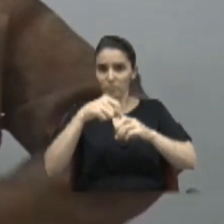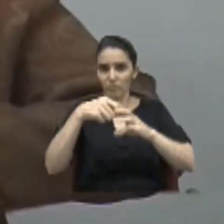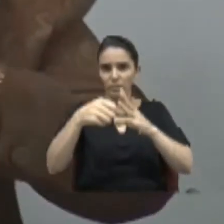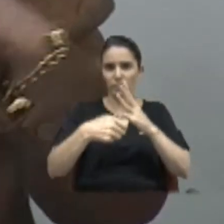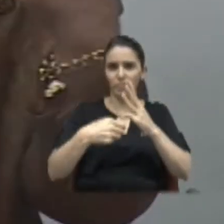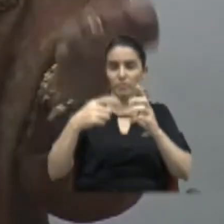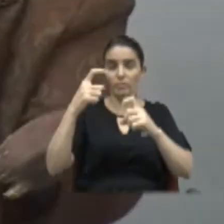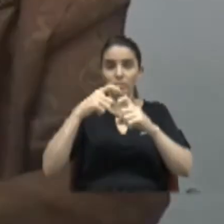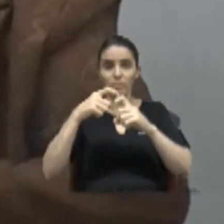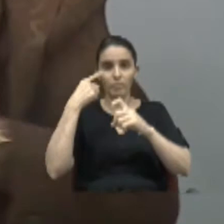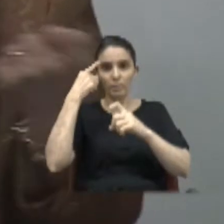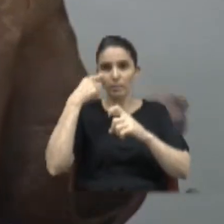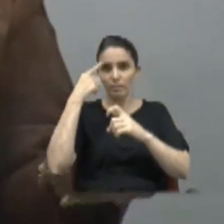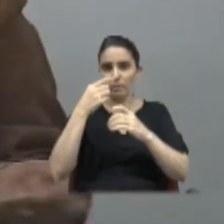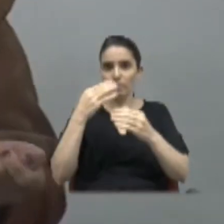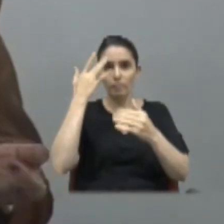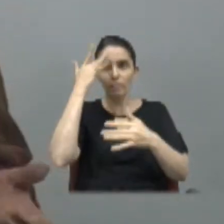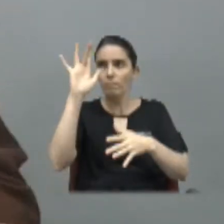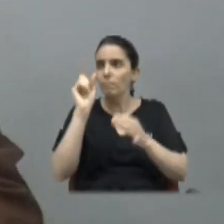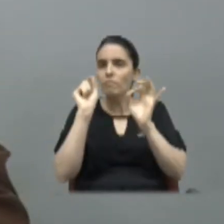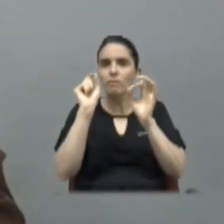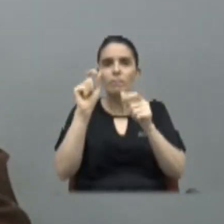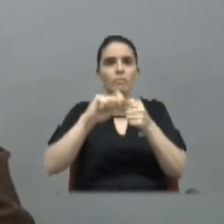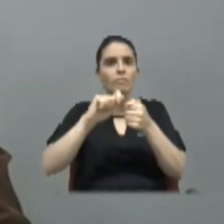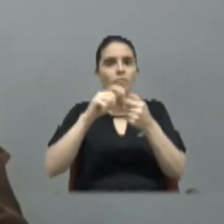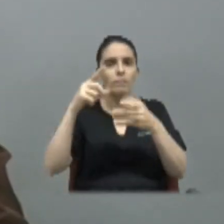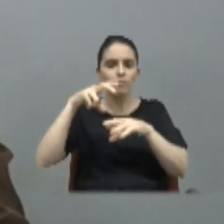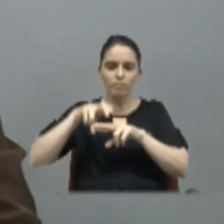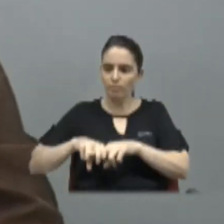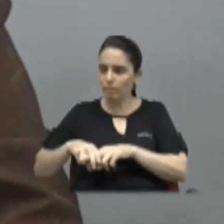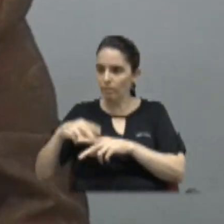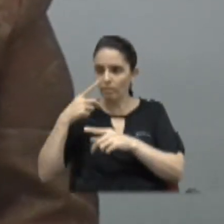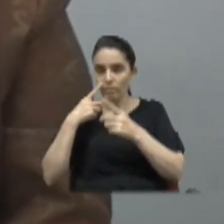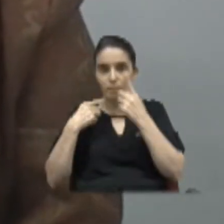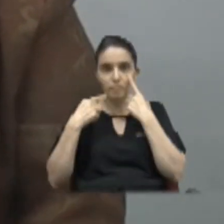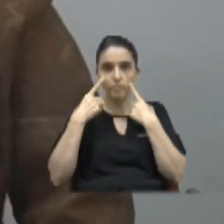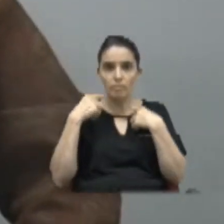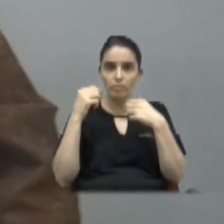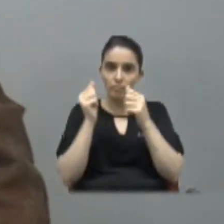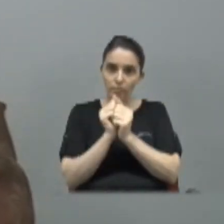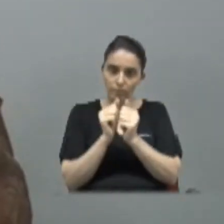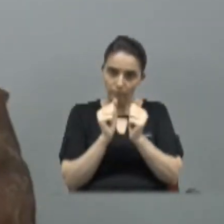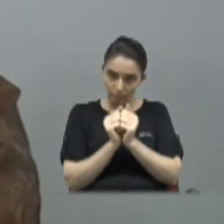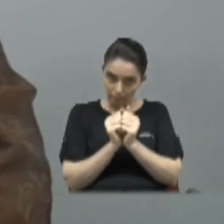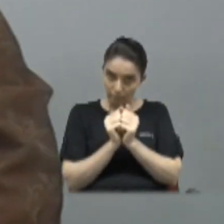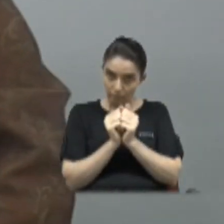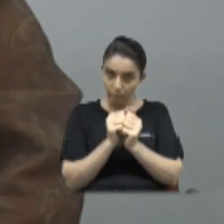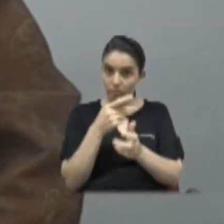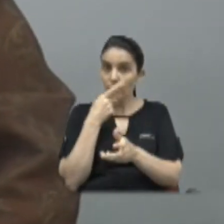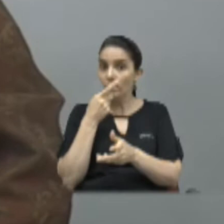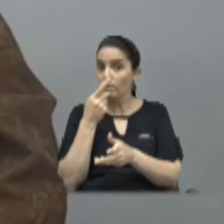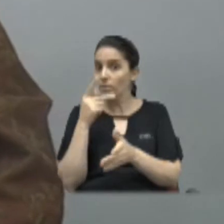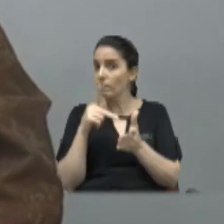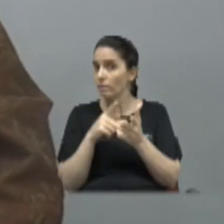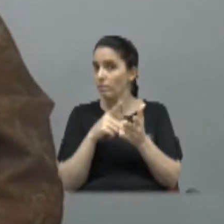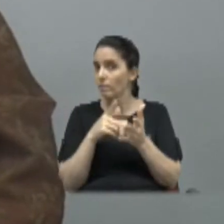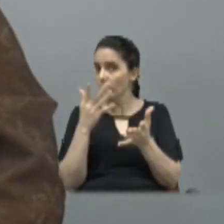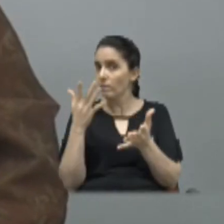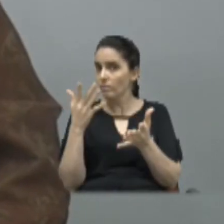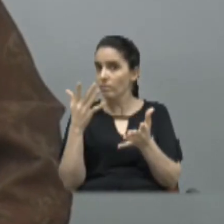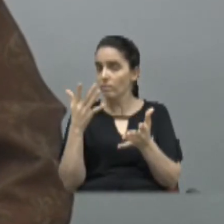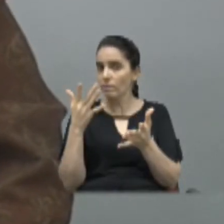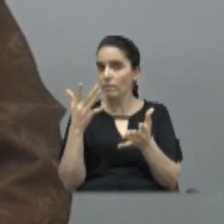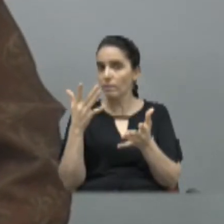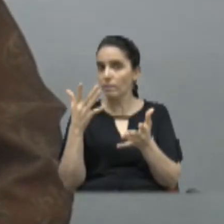vai, e aquilo vai, e a gente não sabe o que fazer. A gente chega e senta e chora junto. Para falar a verdade, sabe quem está me ajudando? Algumas casas,